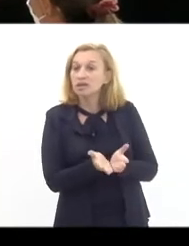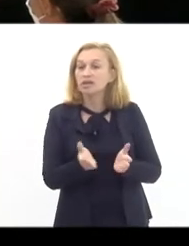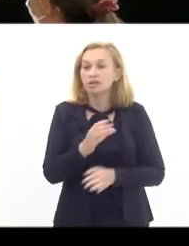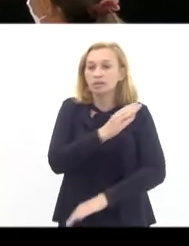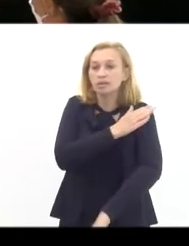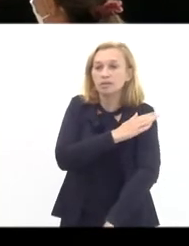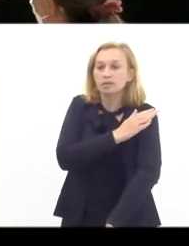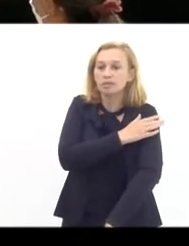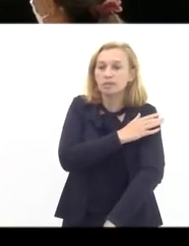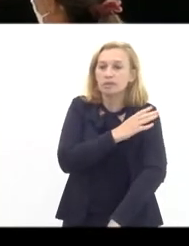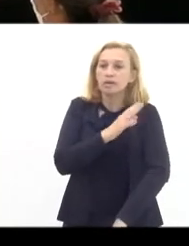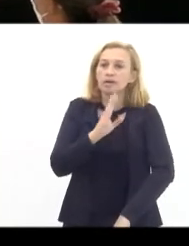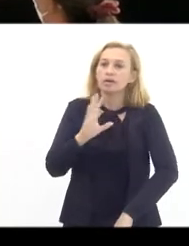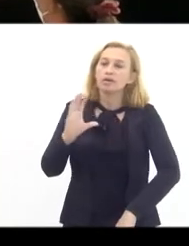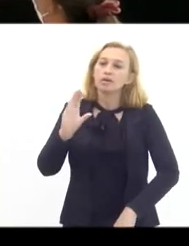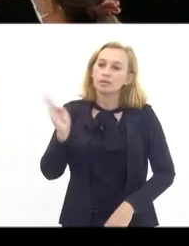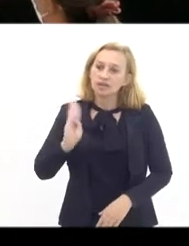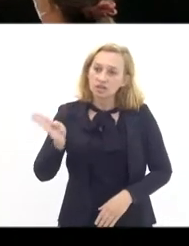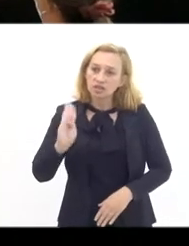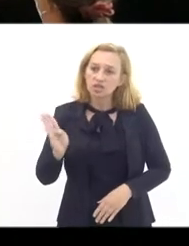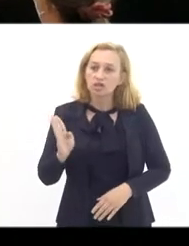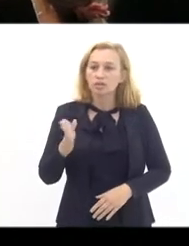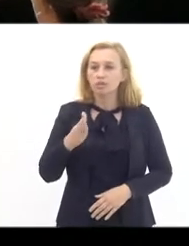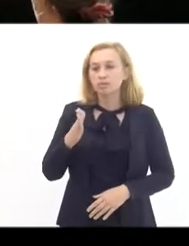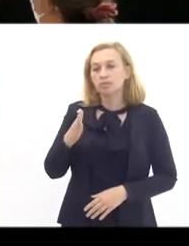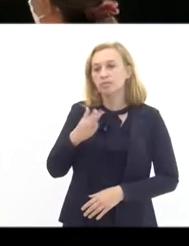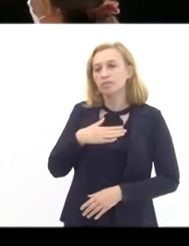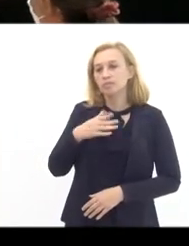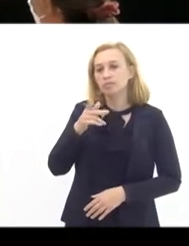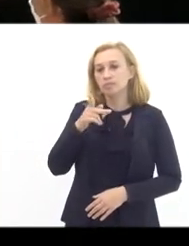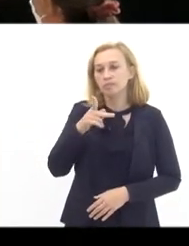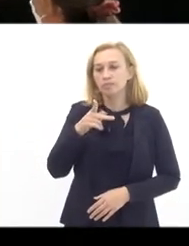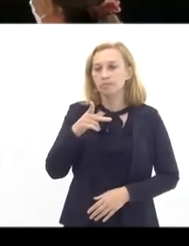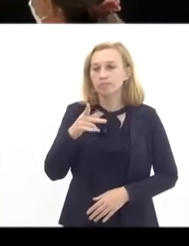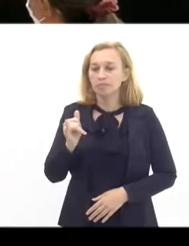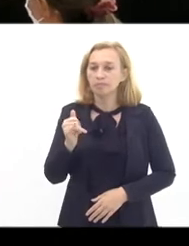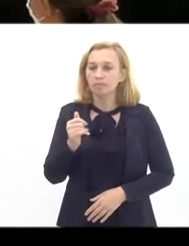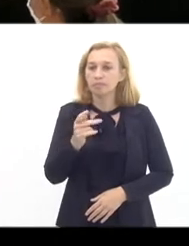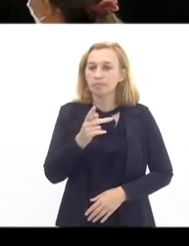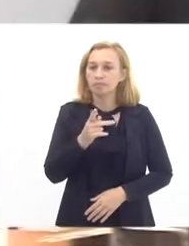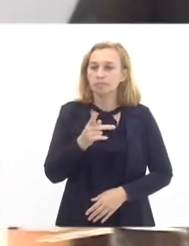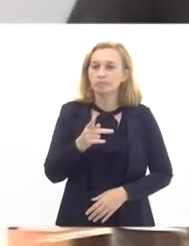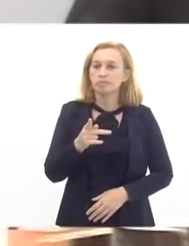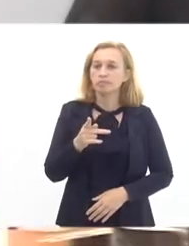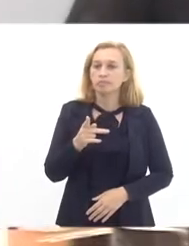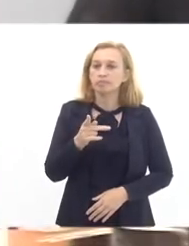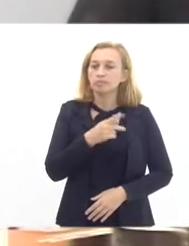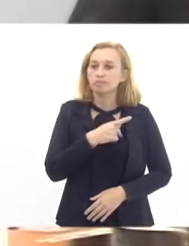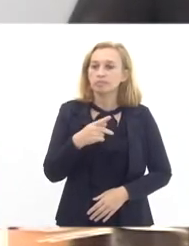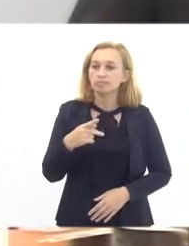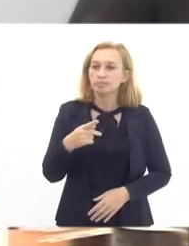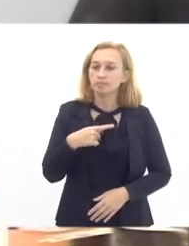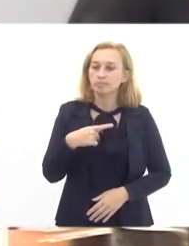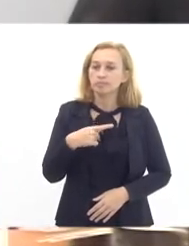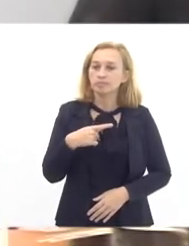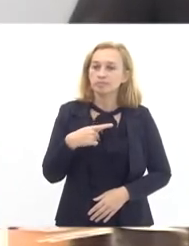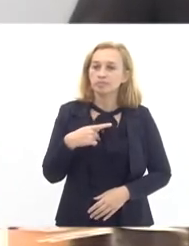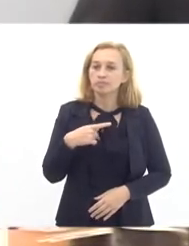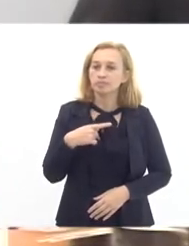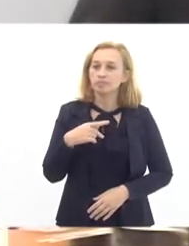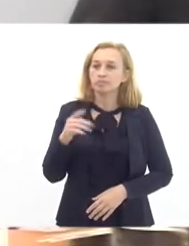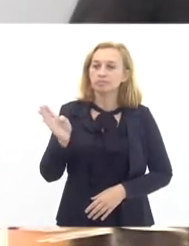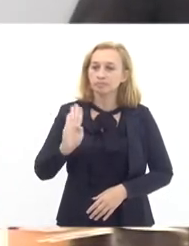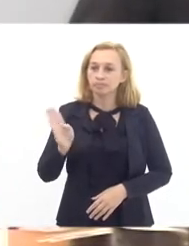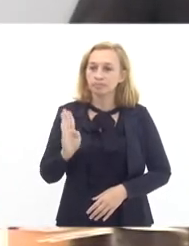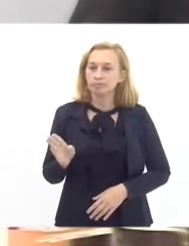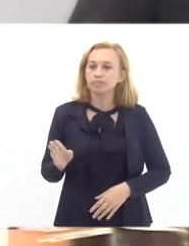Batista, meu pai é pastor da Igreja Batista, nós fizemos reuniões com todos os credos em São Gonçalo na defesa da Fazenda Colubandê.